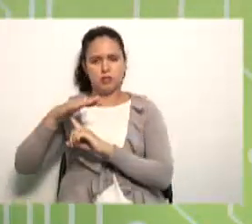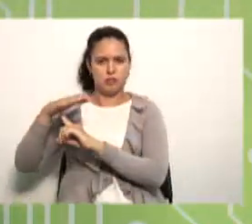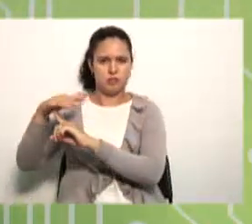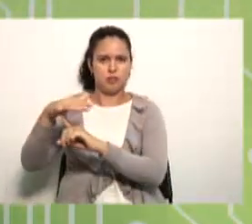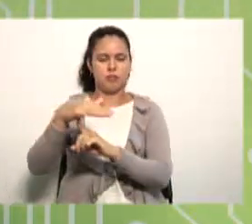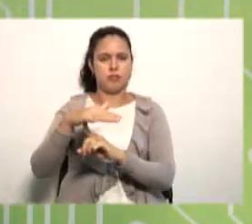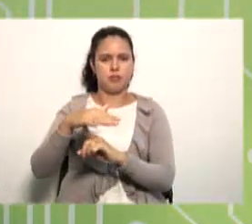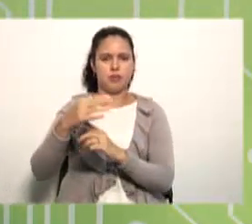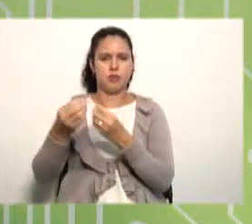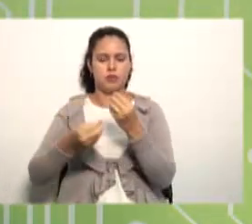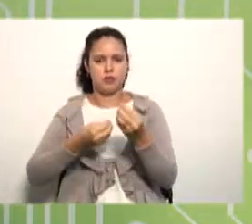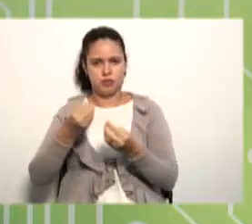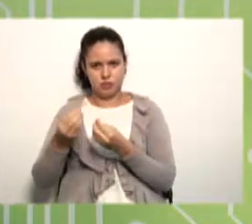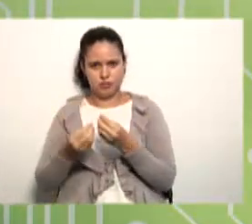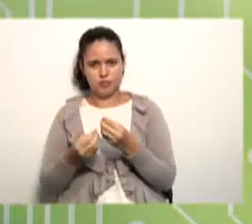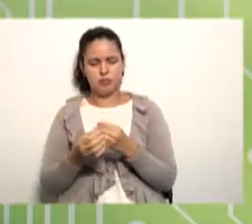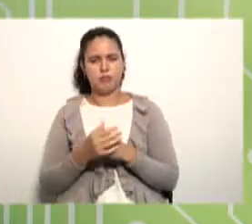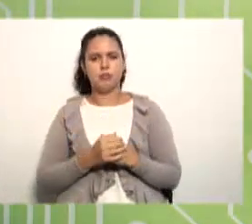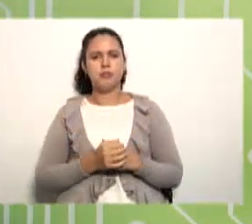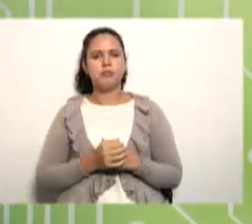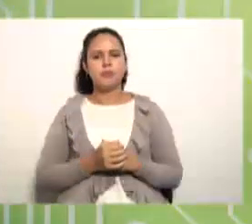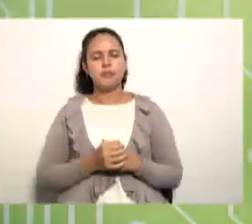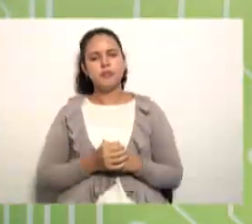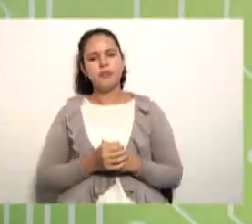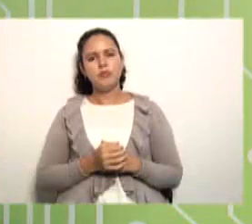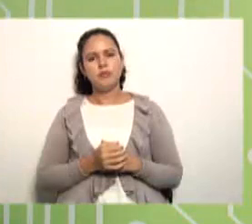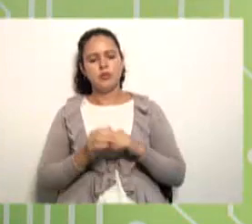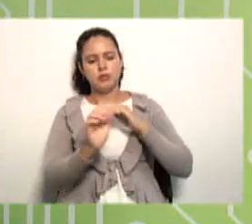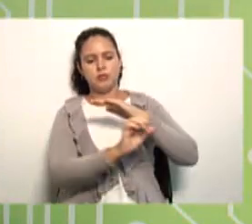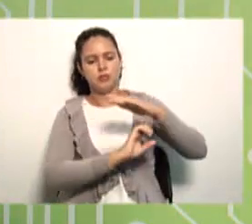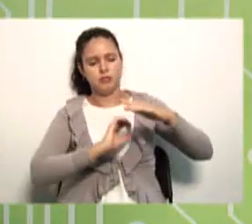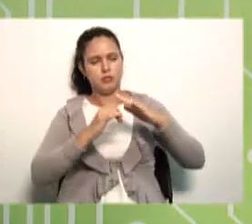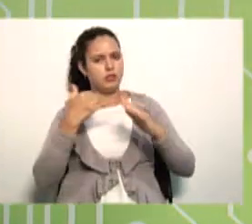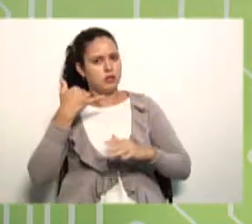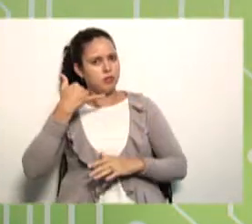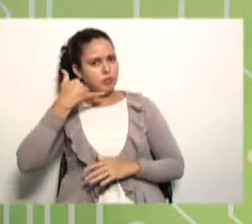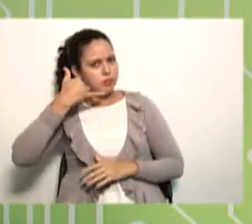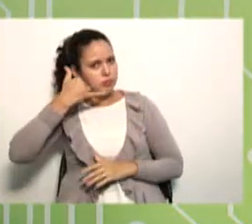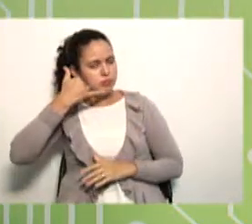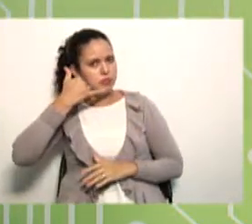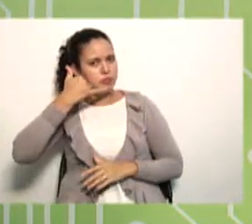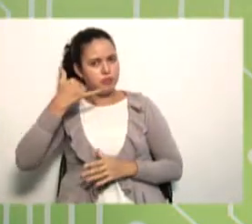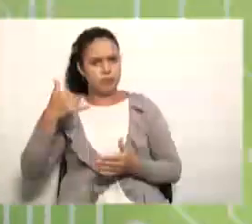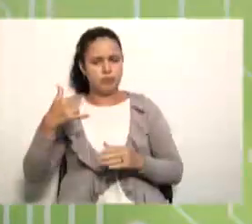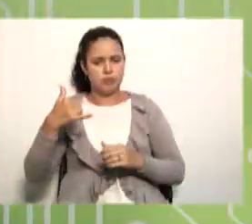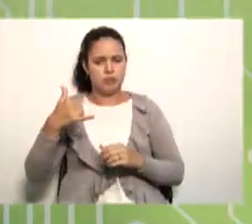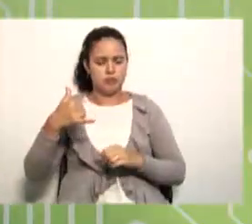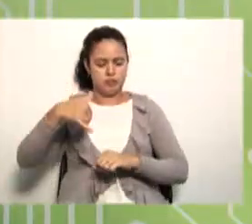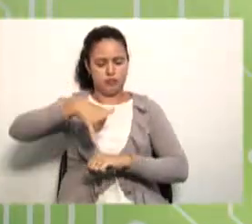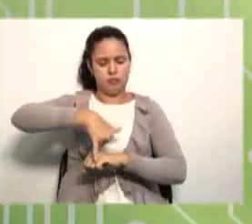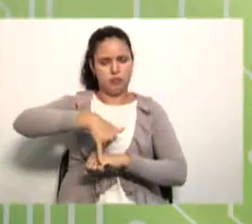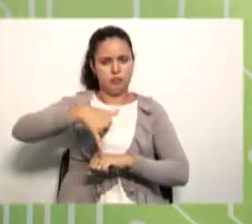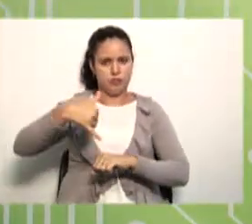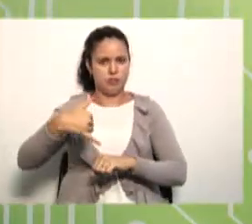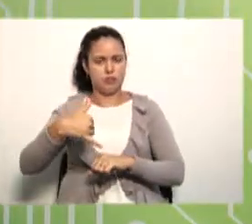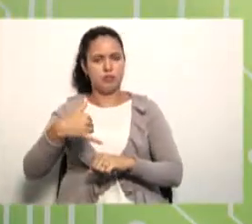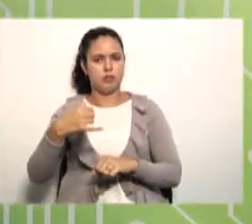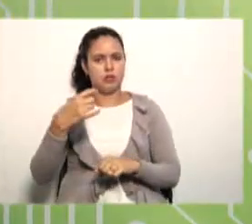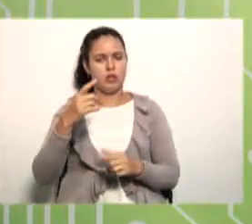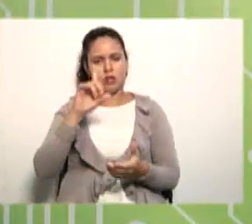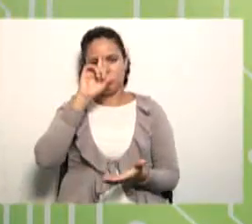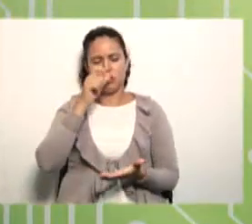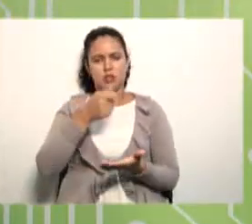de telefonia móvel, onde as grandes operadoras de celular, né, elas vão decidir aí quais os pacotes elas vão oferecer para